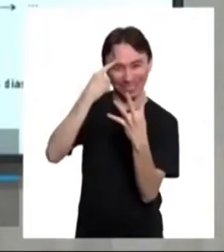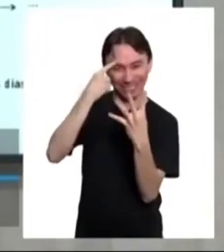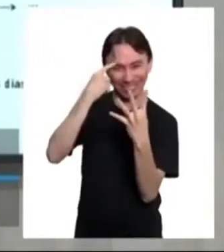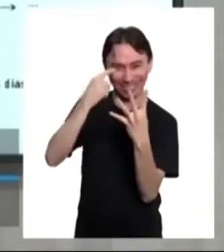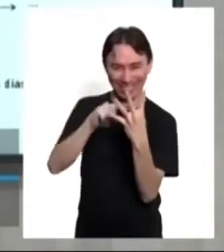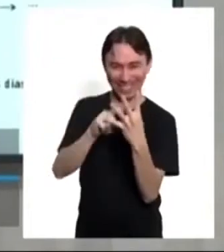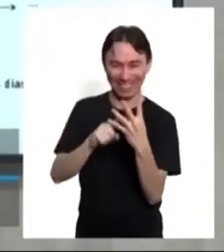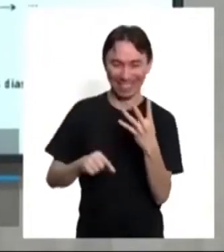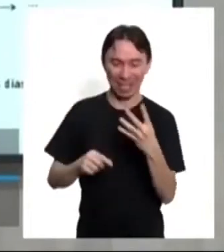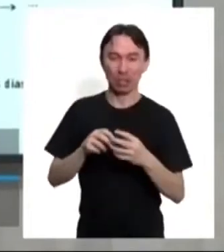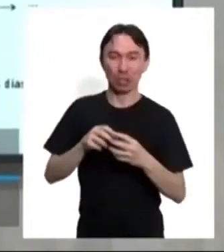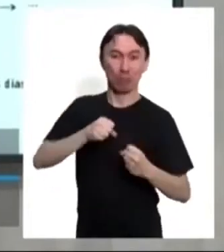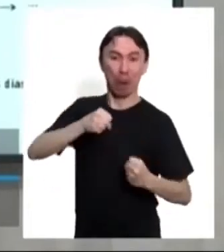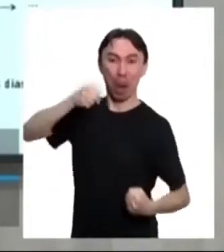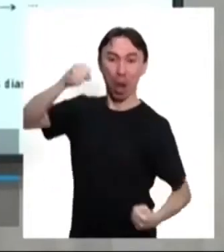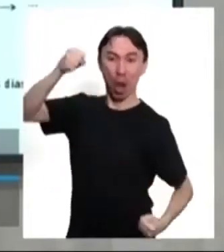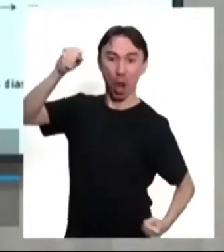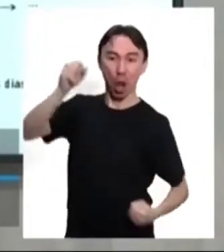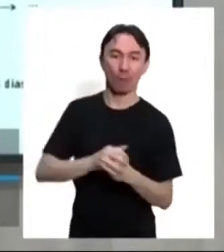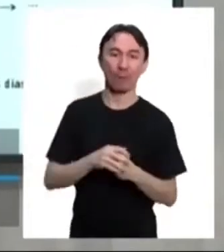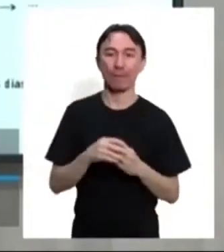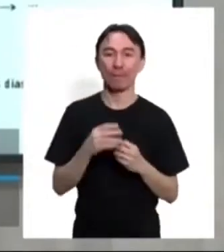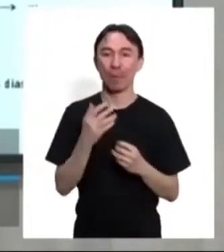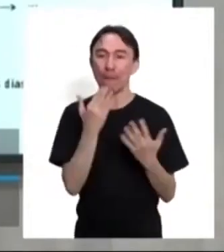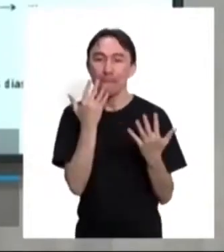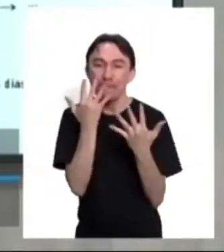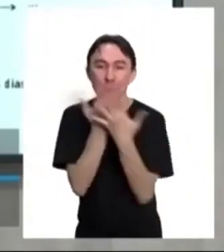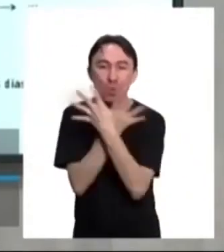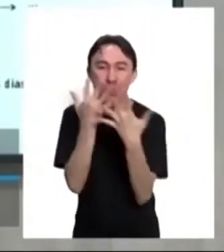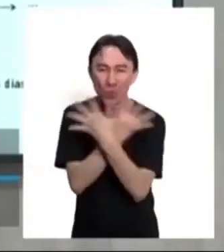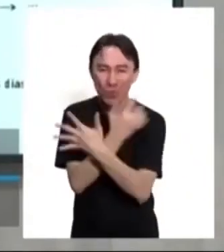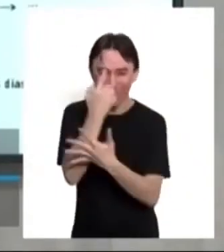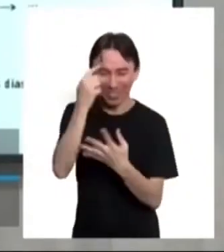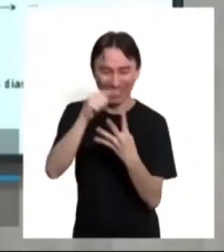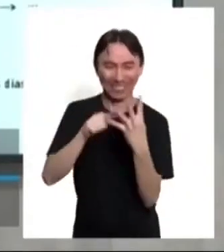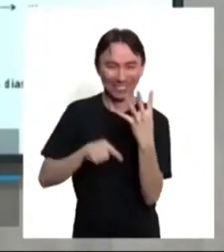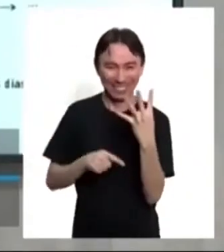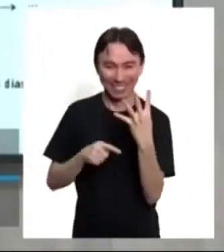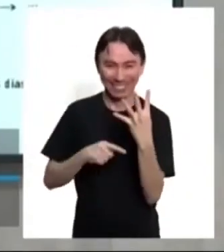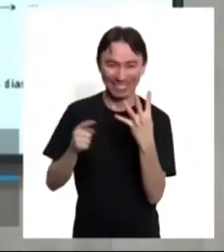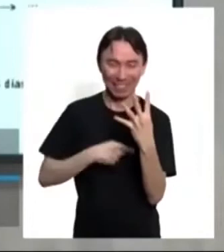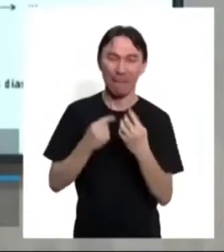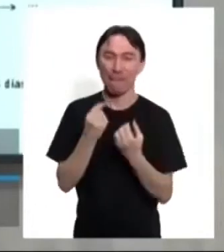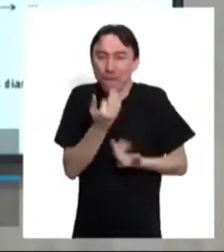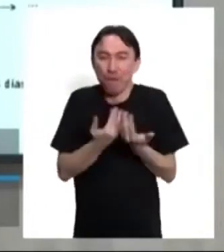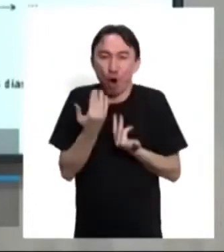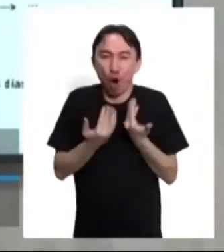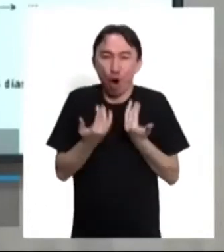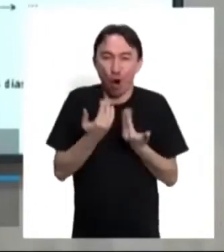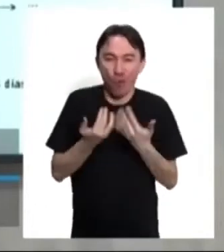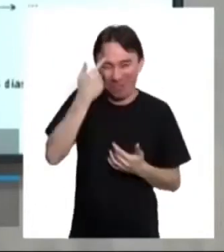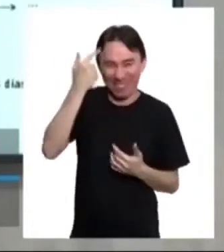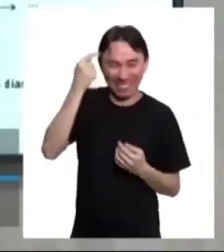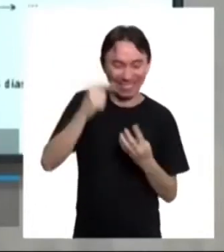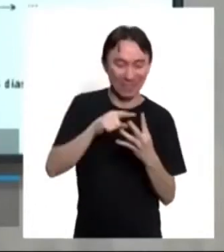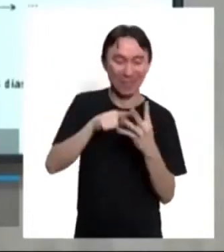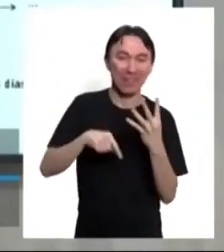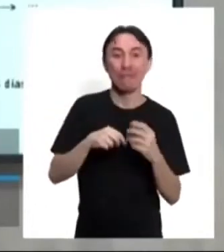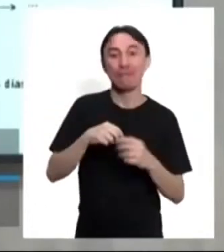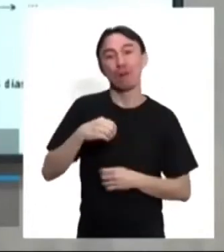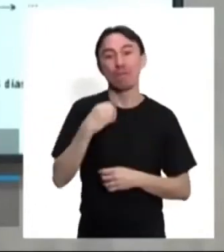radiação. Eles ganharam poderes em função de mutações, em função de provocar a mutação